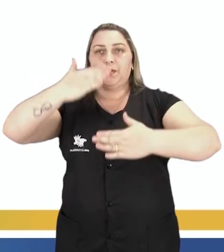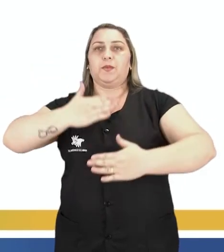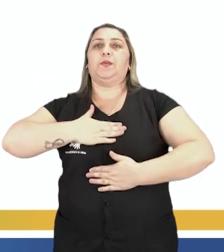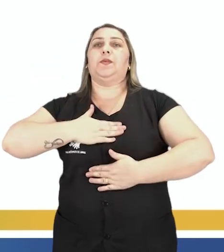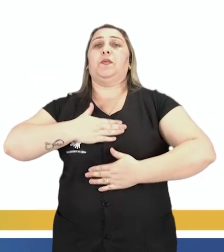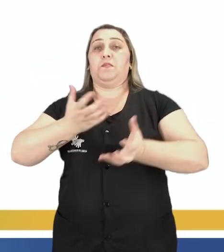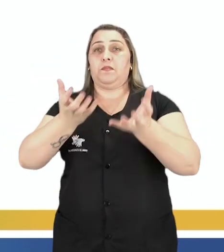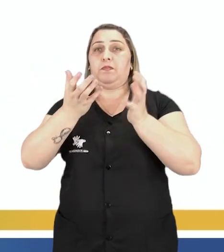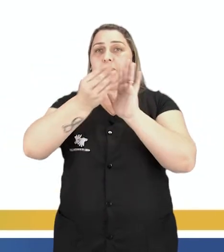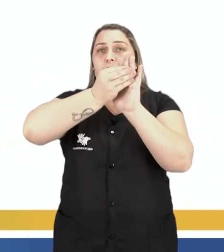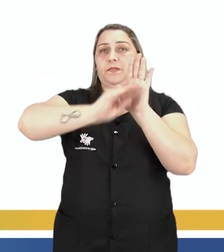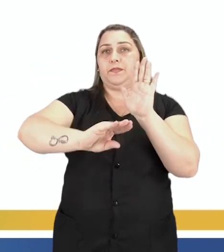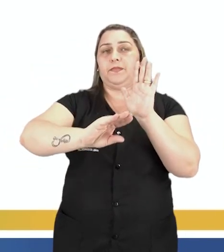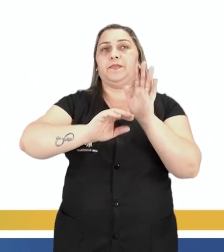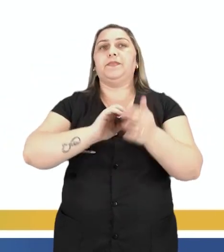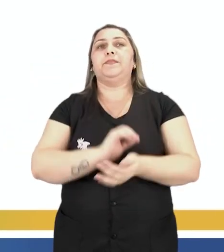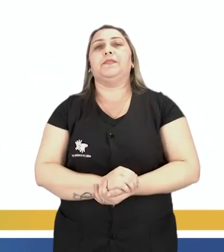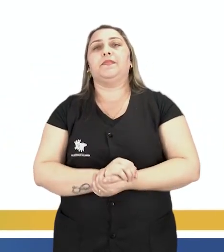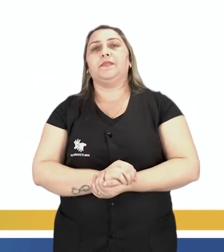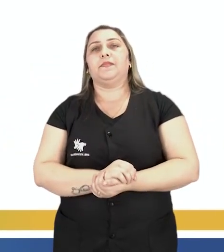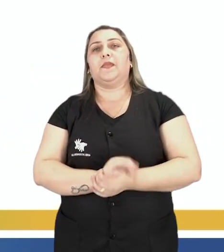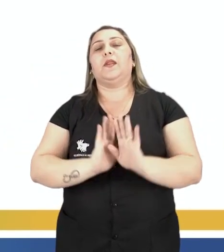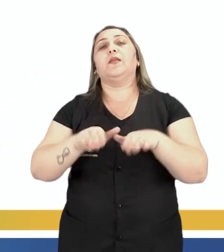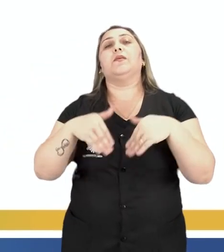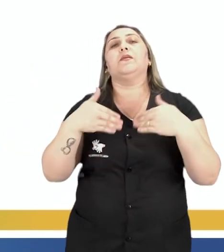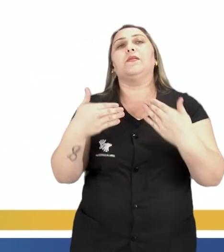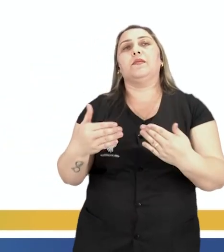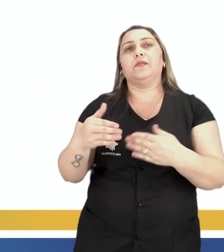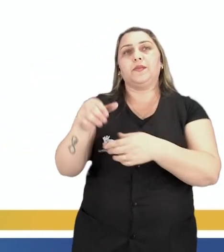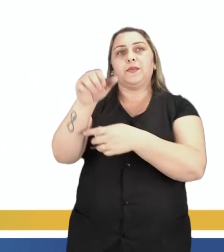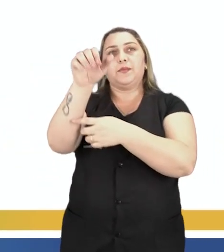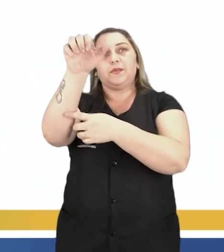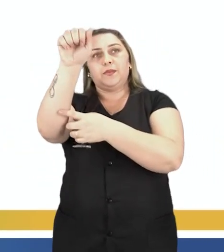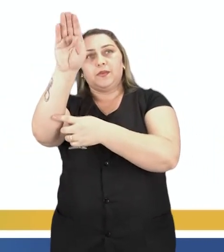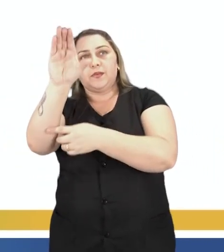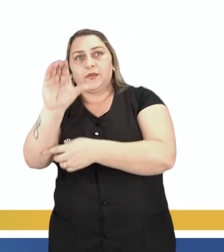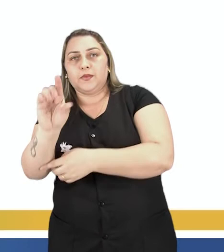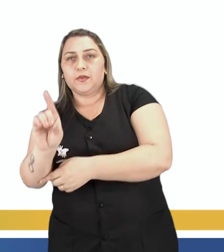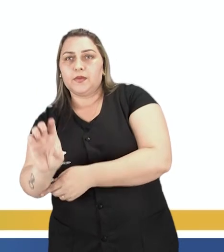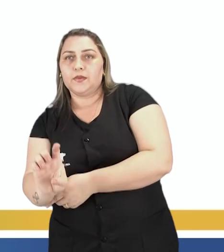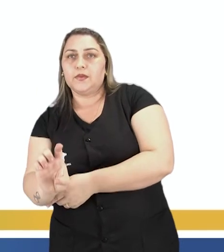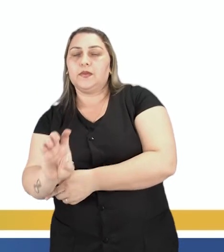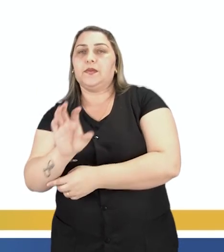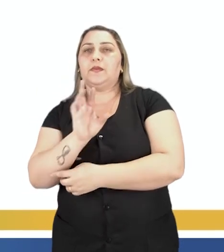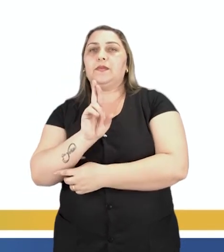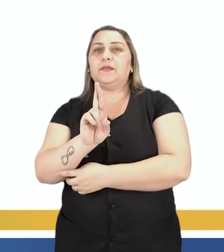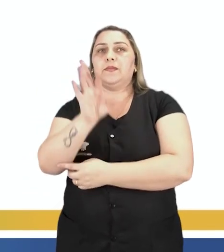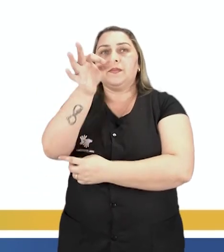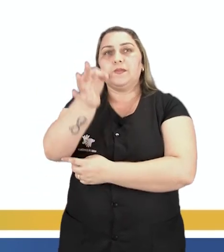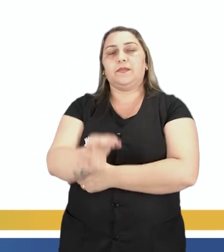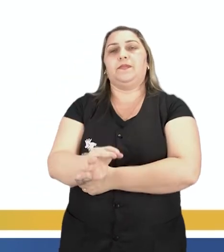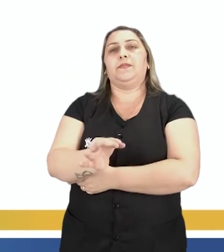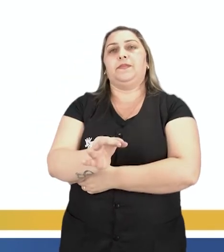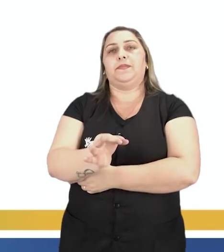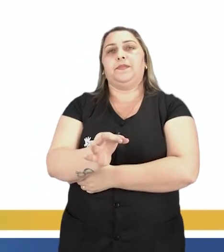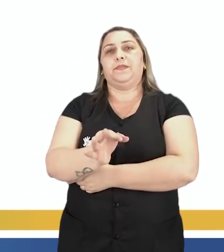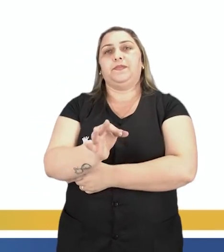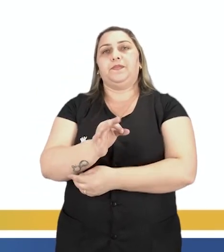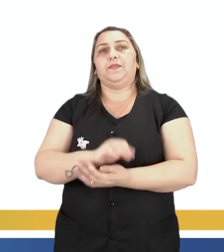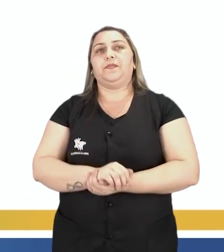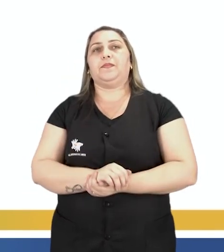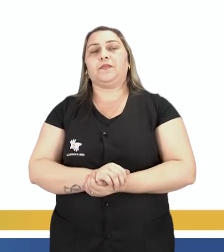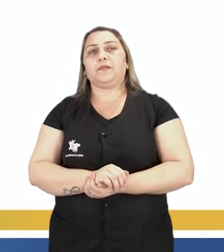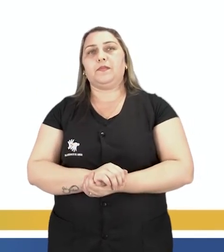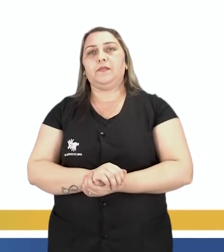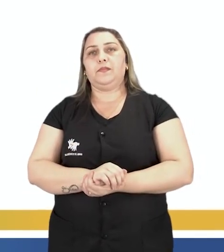pela mídia. E aí, gente, qual que seria a alternativa correta, que também seria a atitude correta